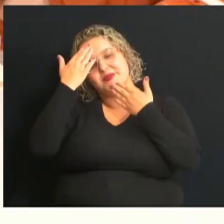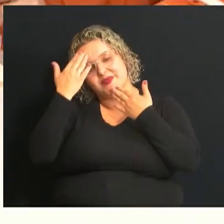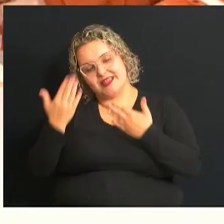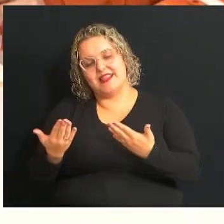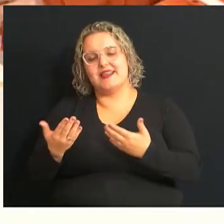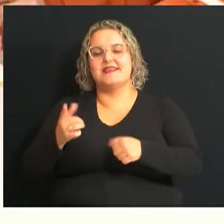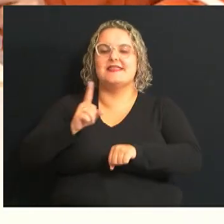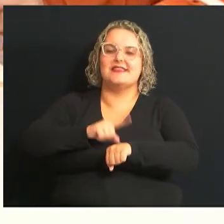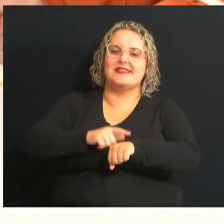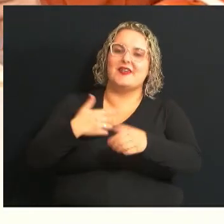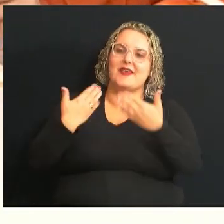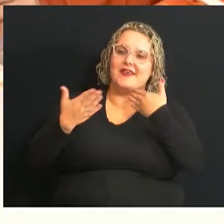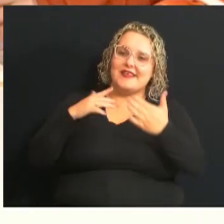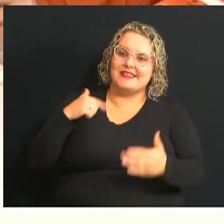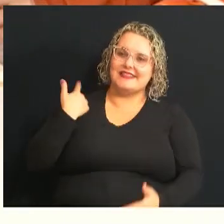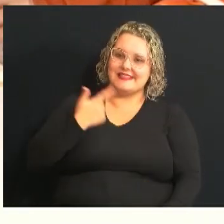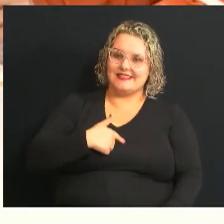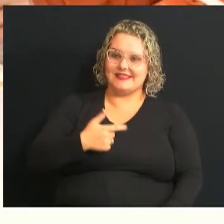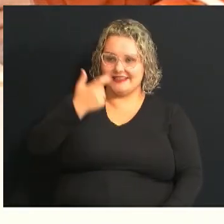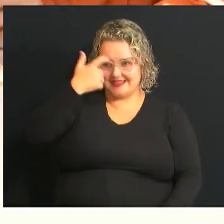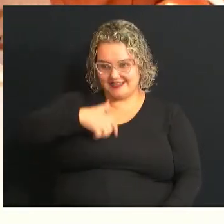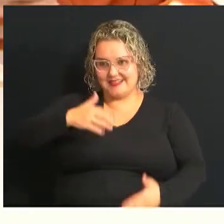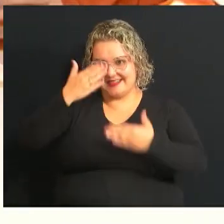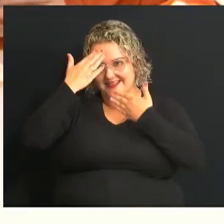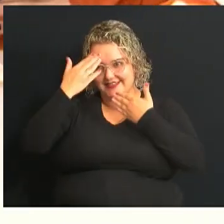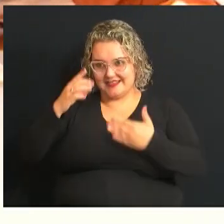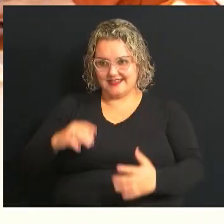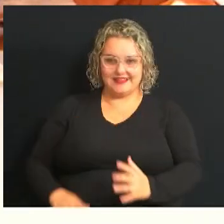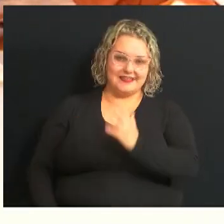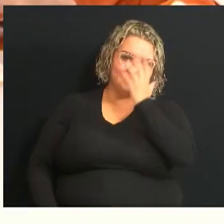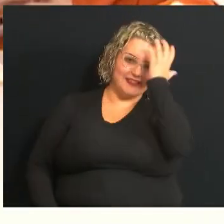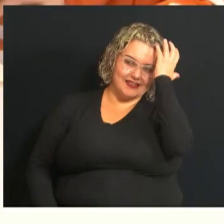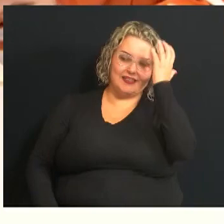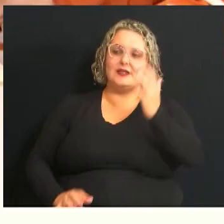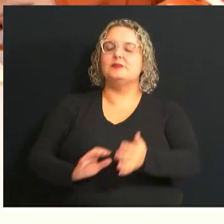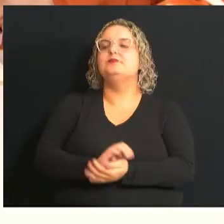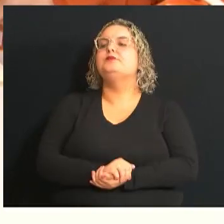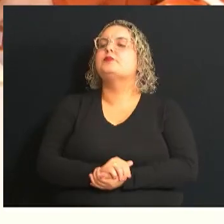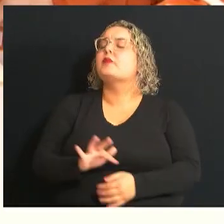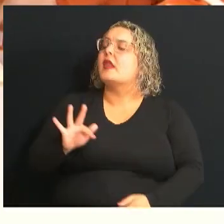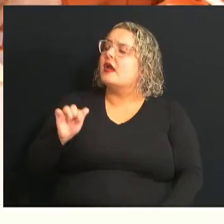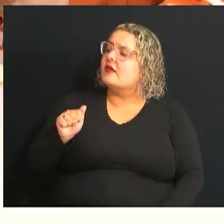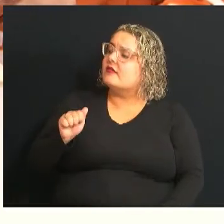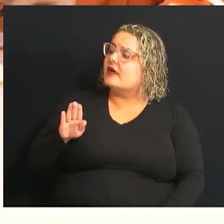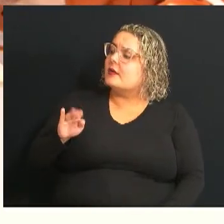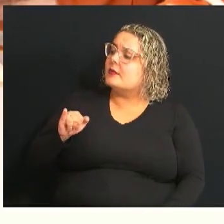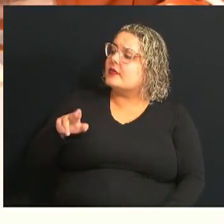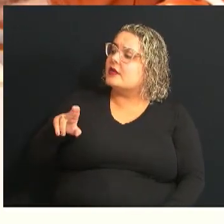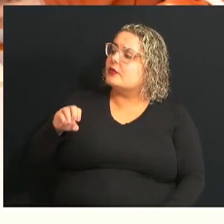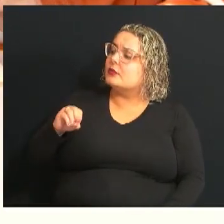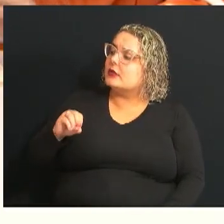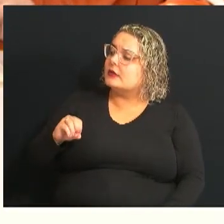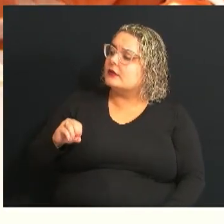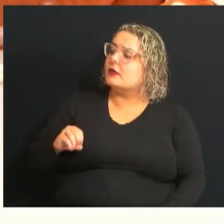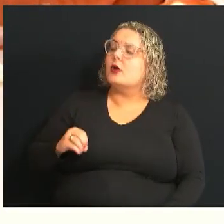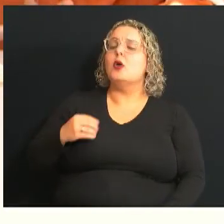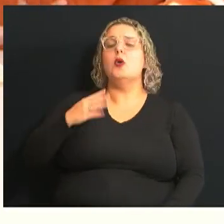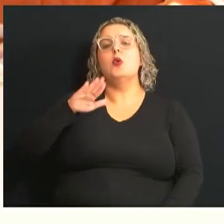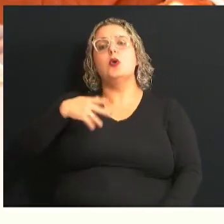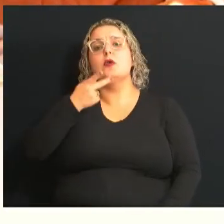tempinho para conversar com a gente, viu? Eu que agradeço, Danila. Fabiola, quando a gente fala em aluguel, muitas pessoas pensam